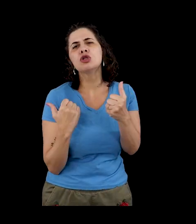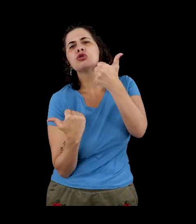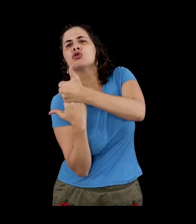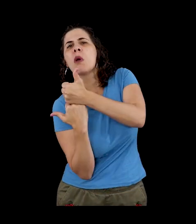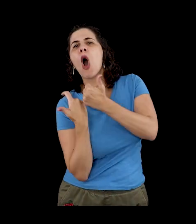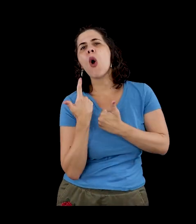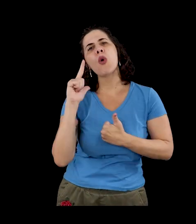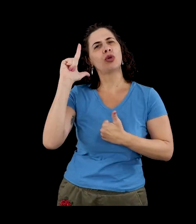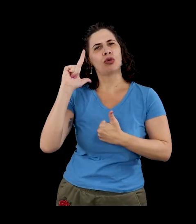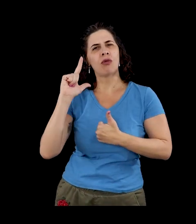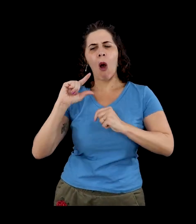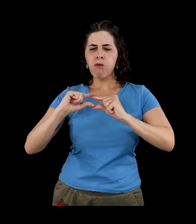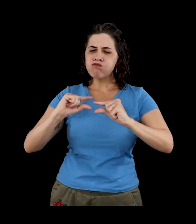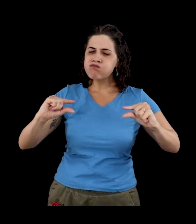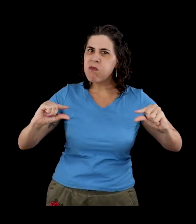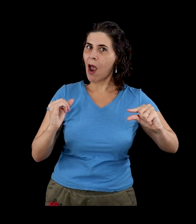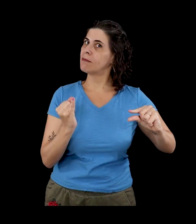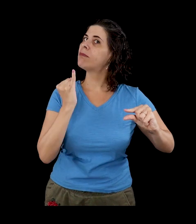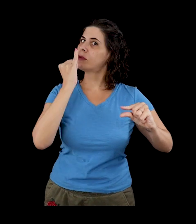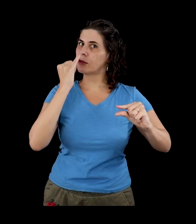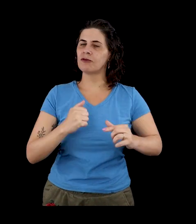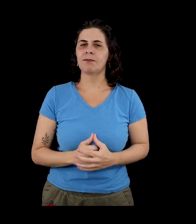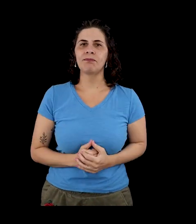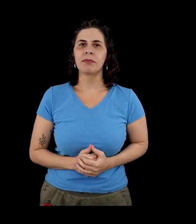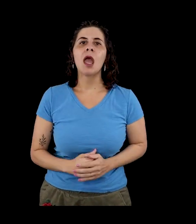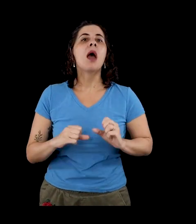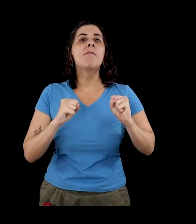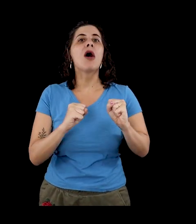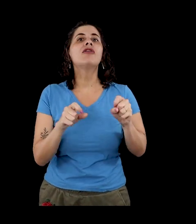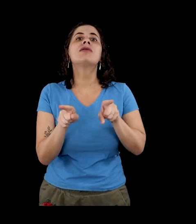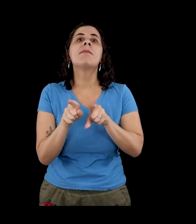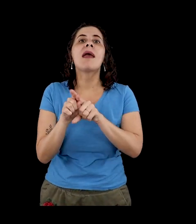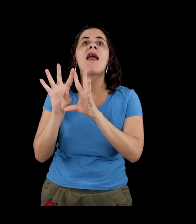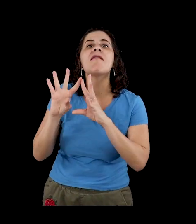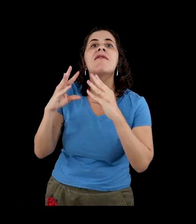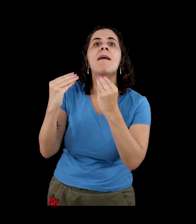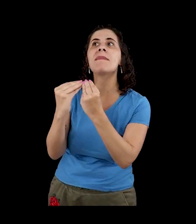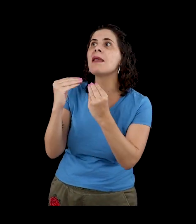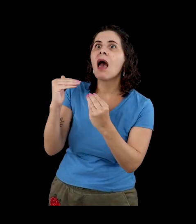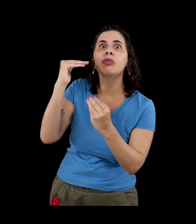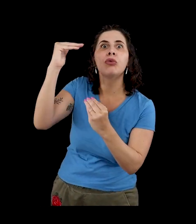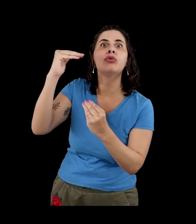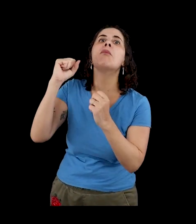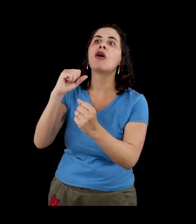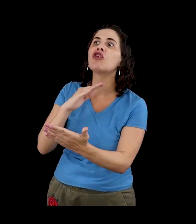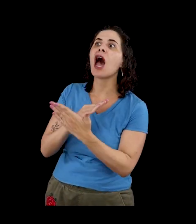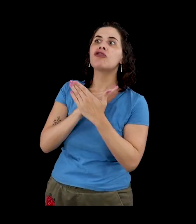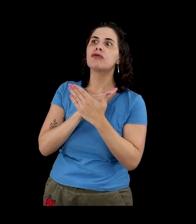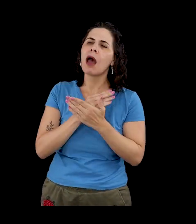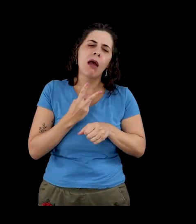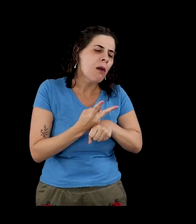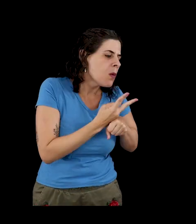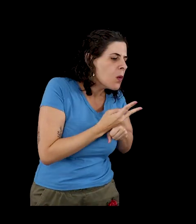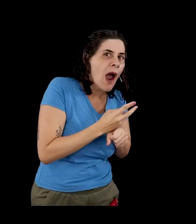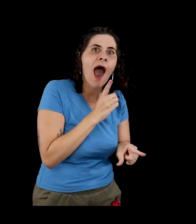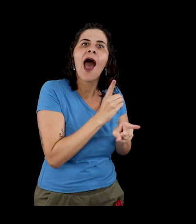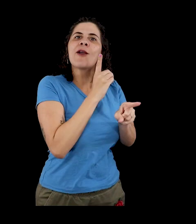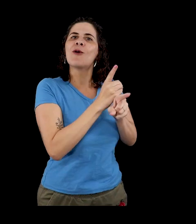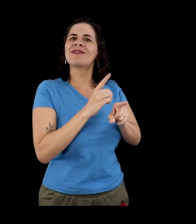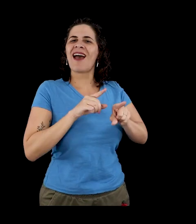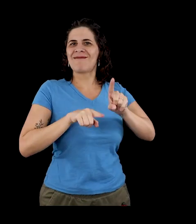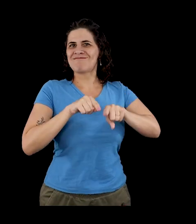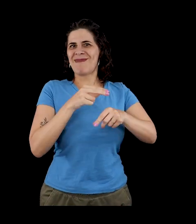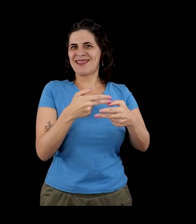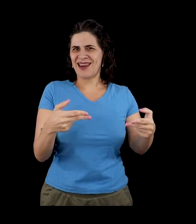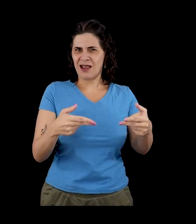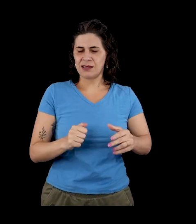grosso. Lembra também de pedir ajuda para alguém da sua família para você poder encontrar esses objetos. Agora, com